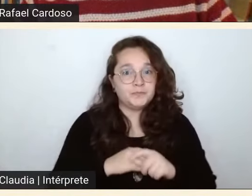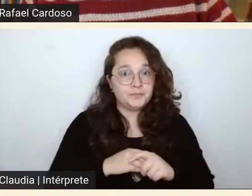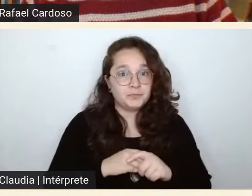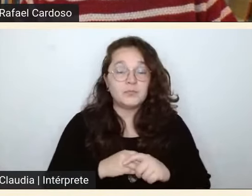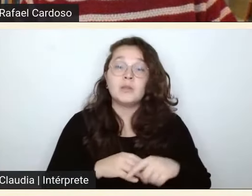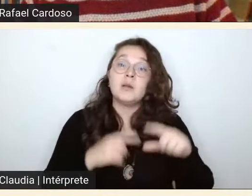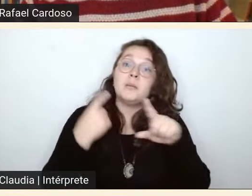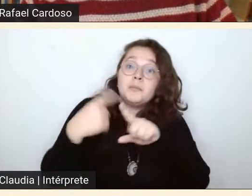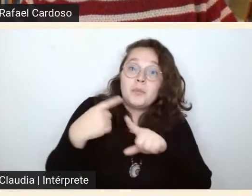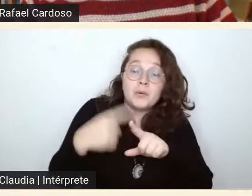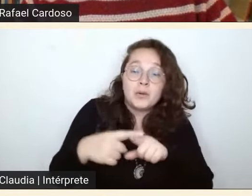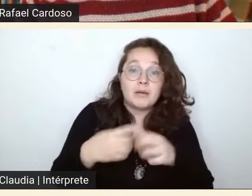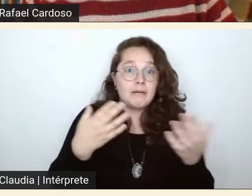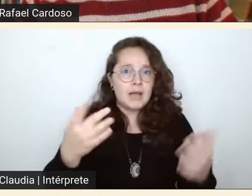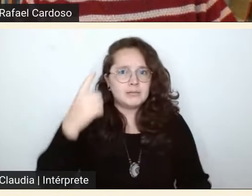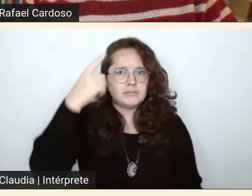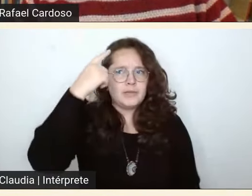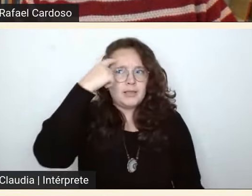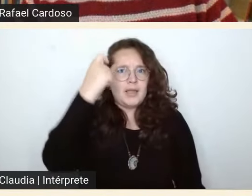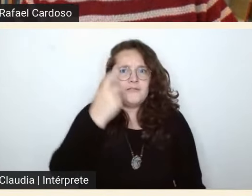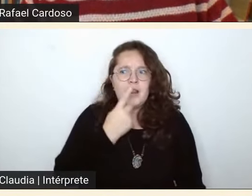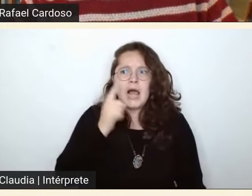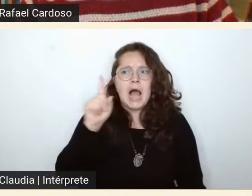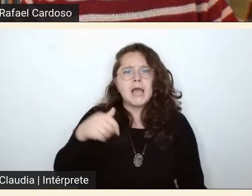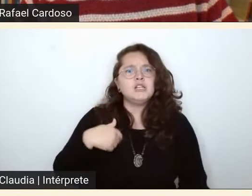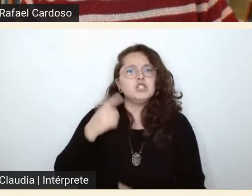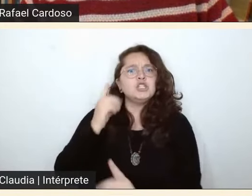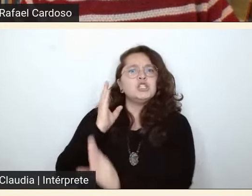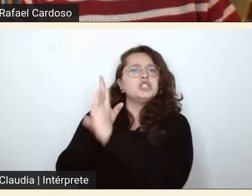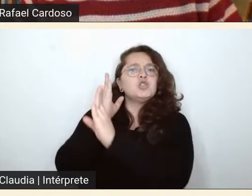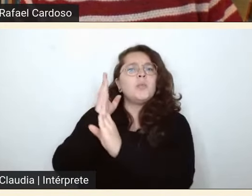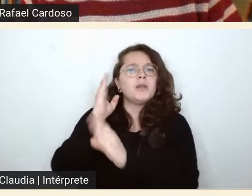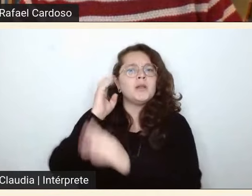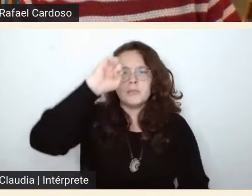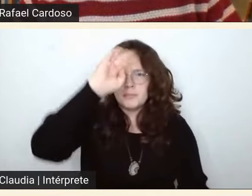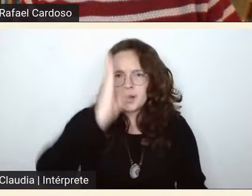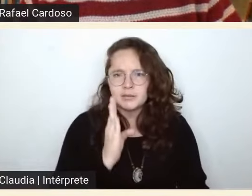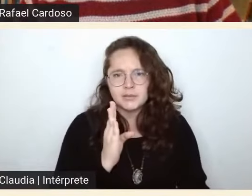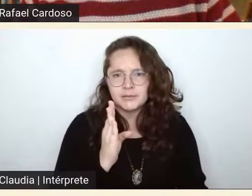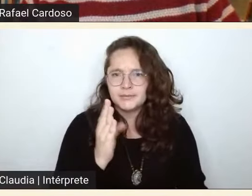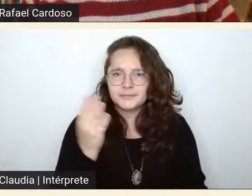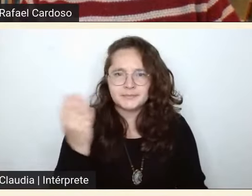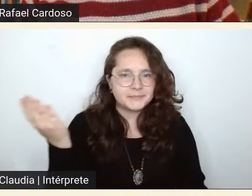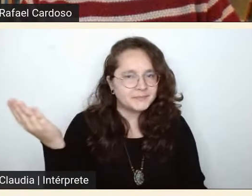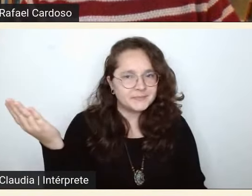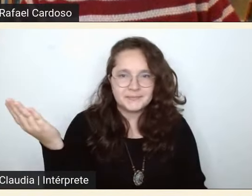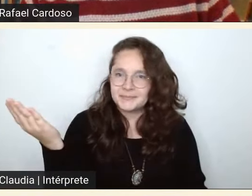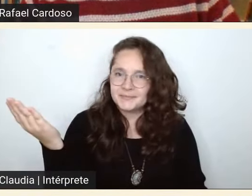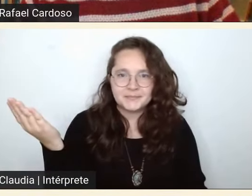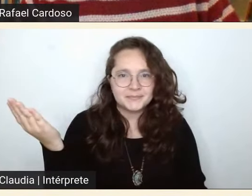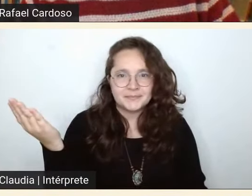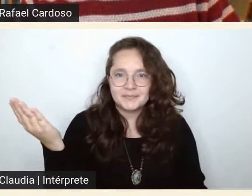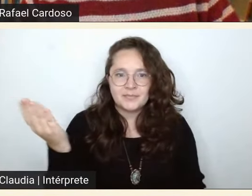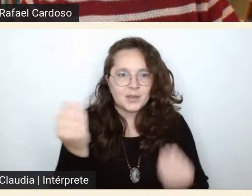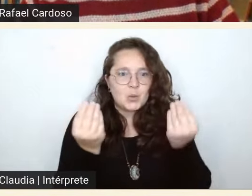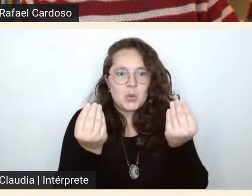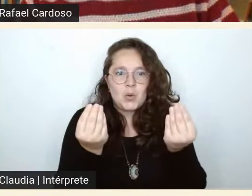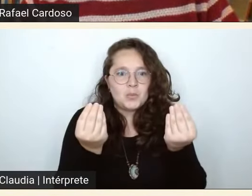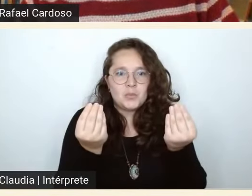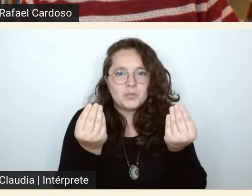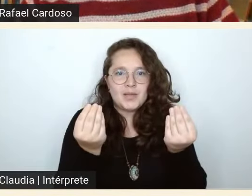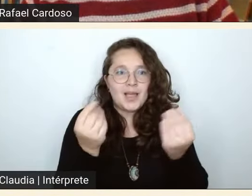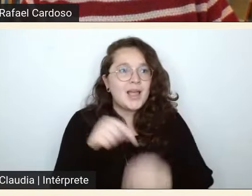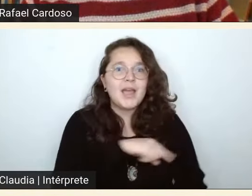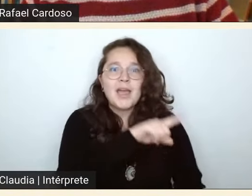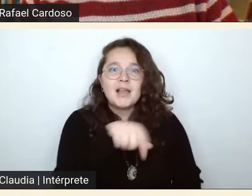de que elas descobriram o Brasil é de uma prepotência que só pode ser acreditada à ingenuidade. Eram pessoas muito